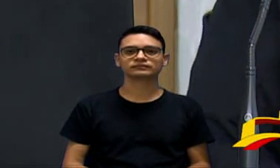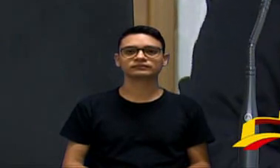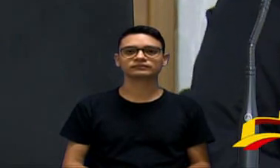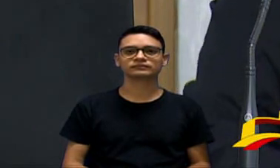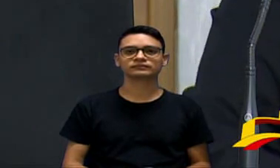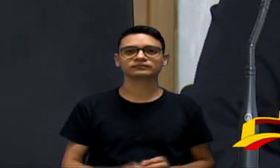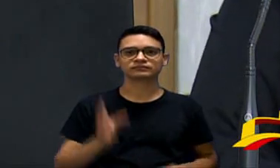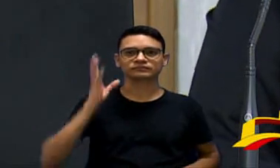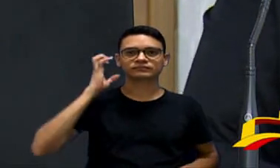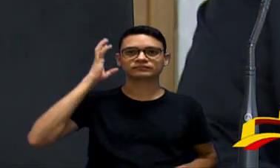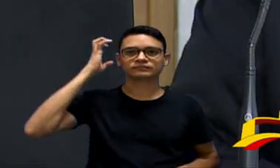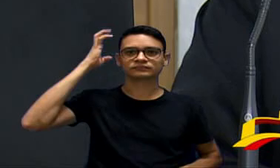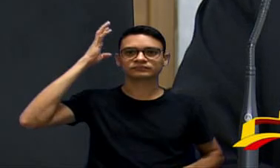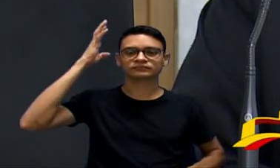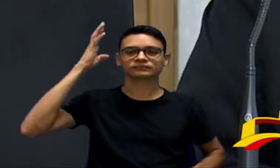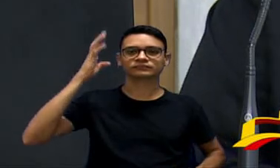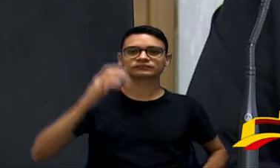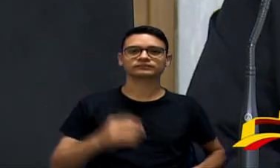Fernanda.